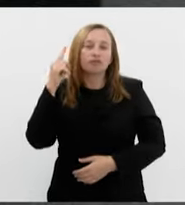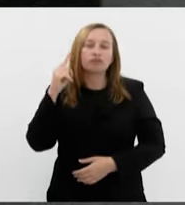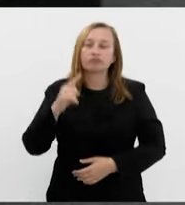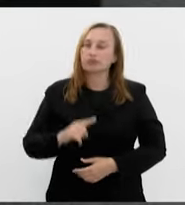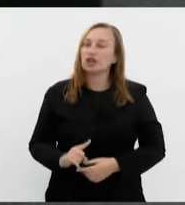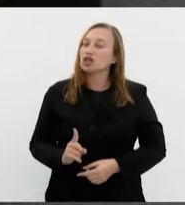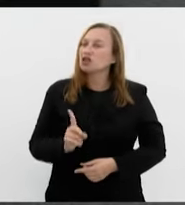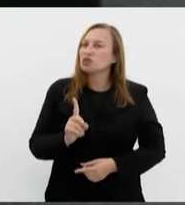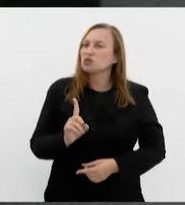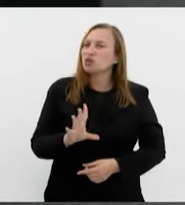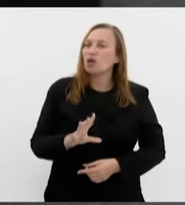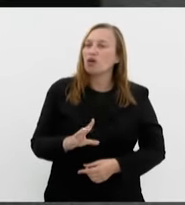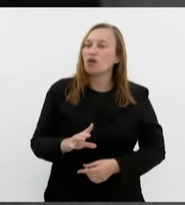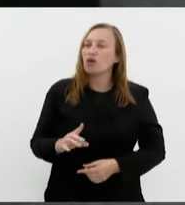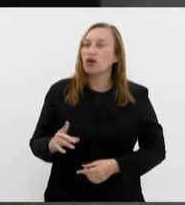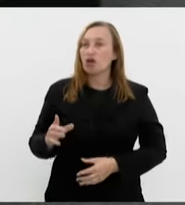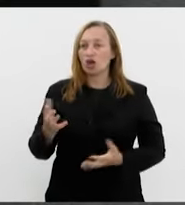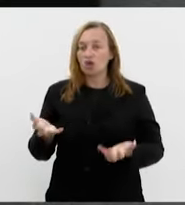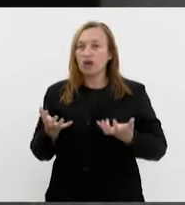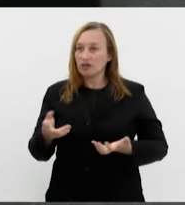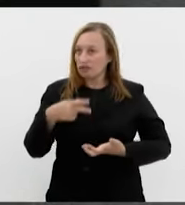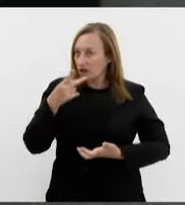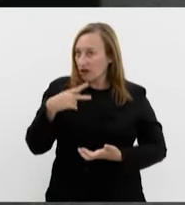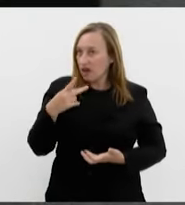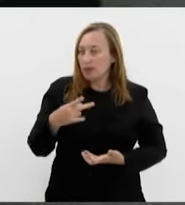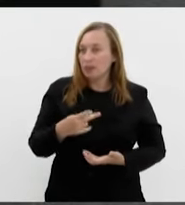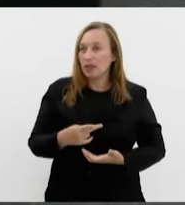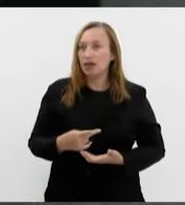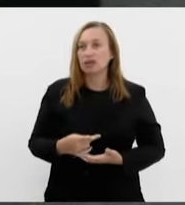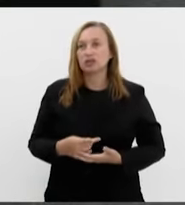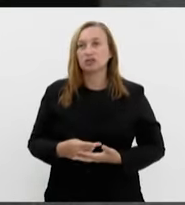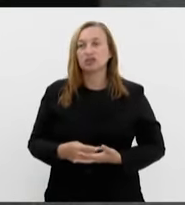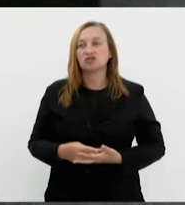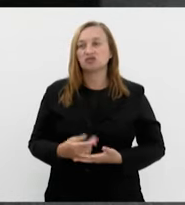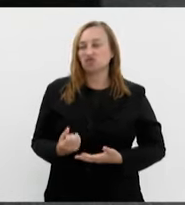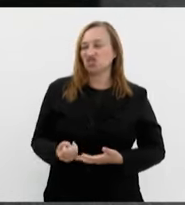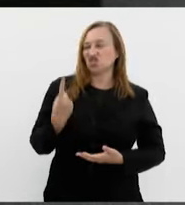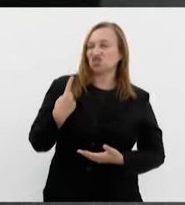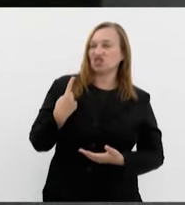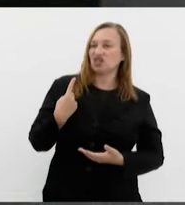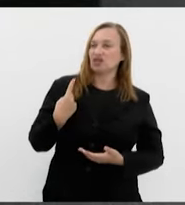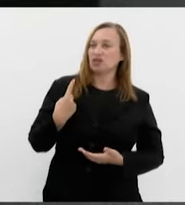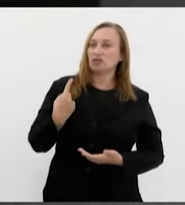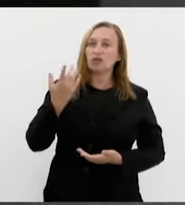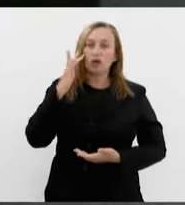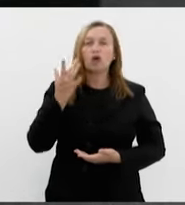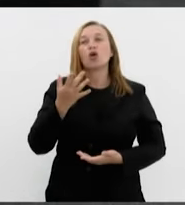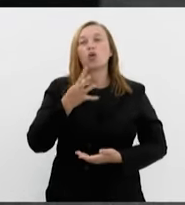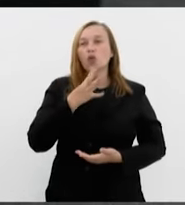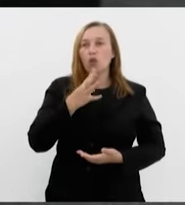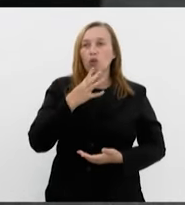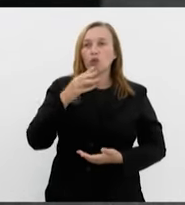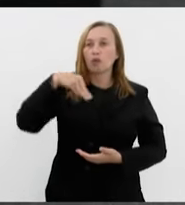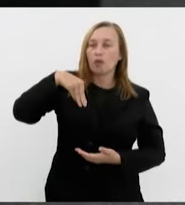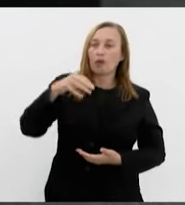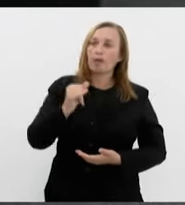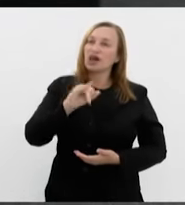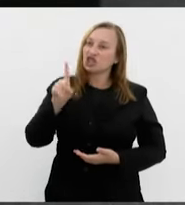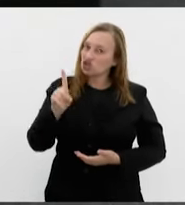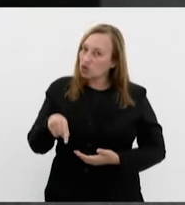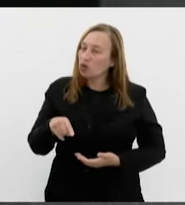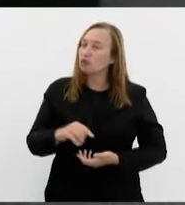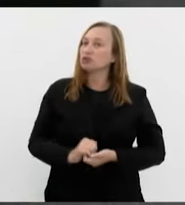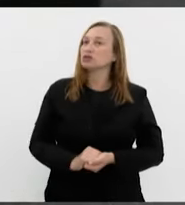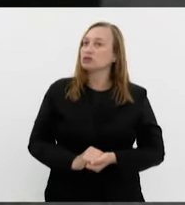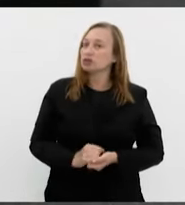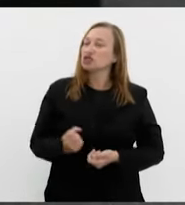é simplesmente... E aí eu quero dizer o seguinte, me causa muita estranheza, porque eu conheço o Major Clímaco. Me